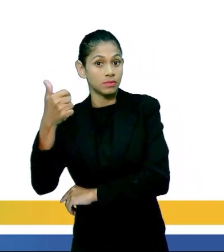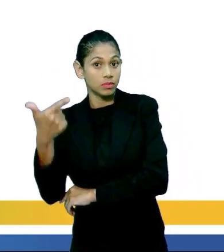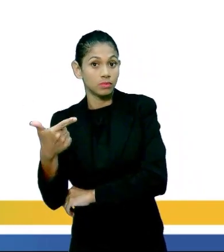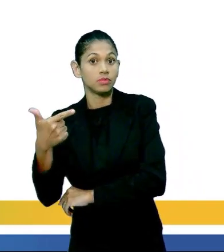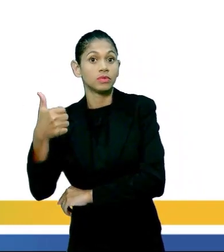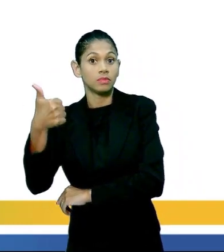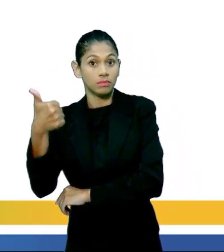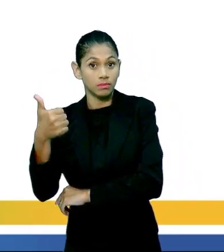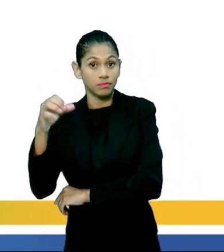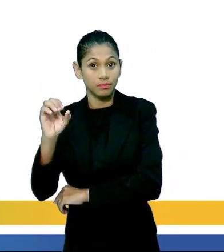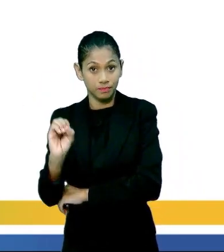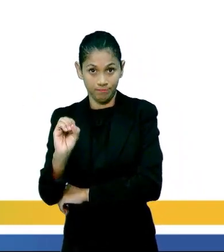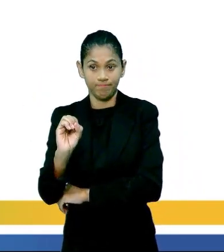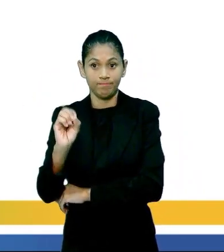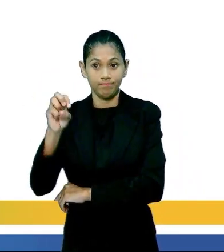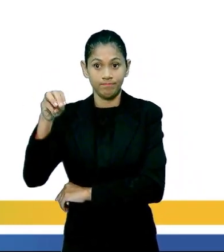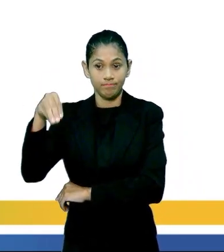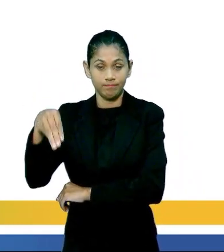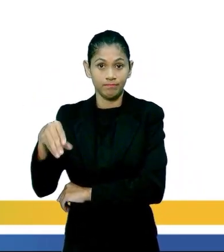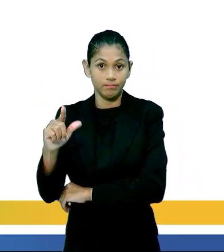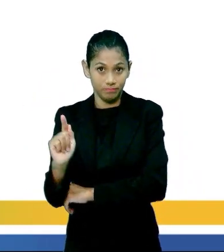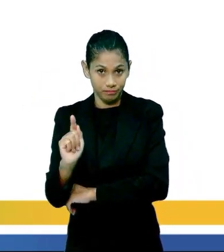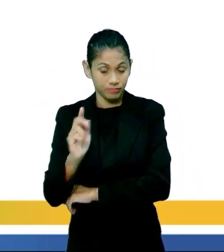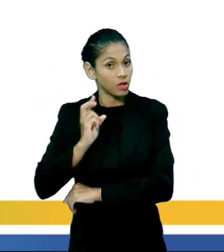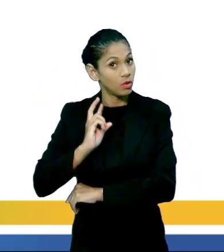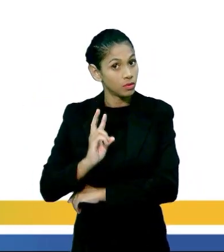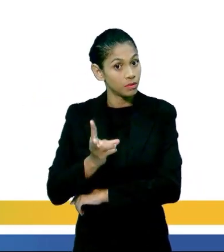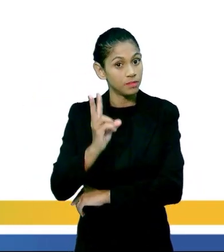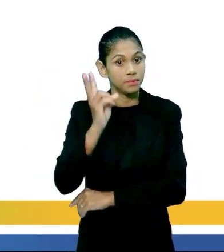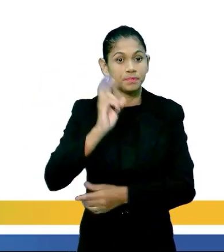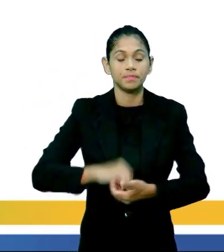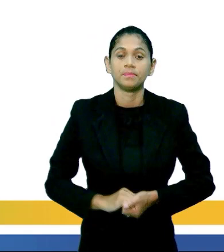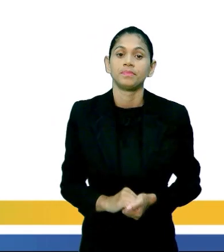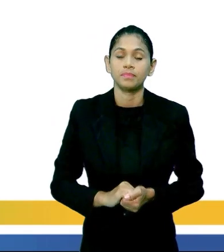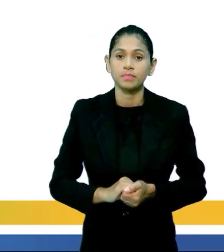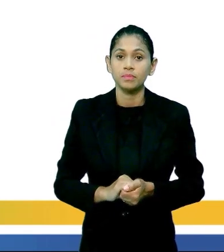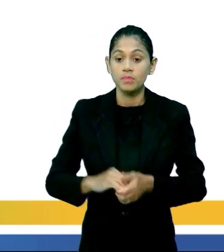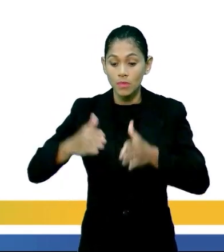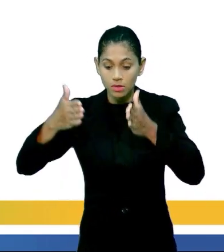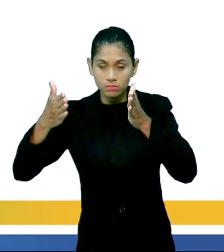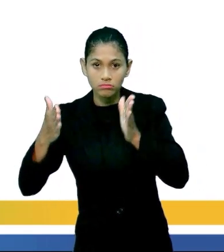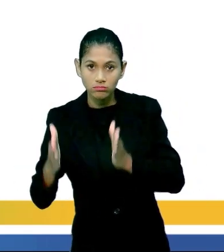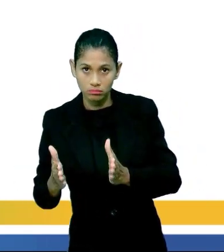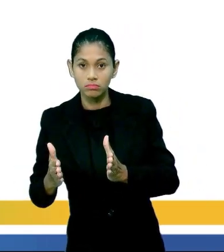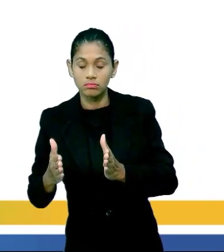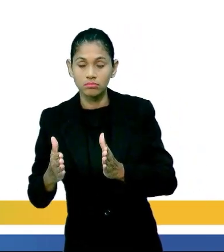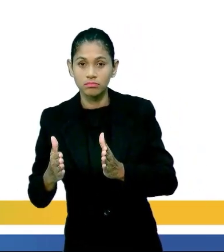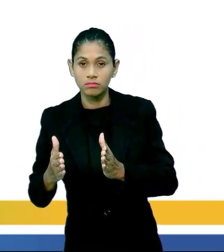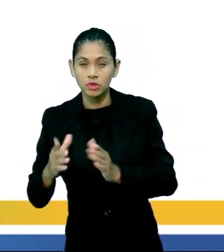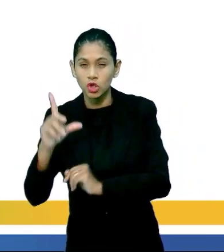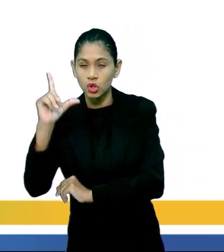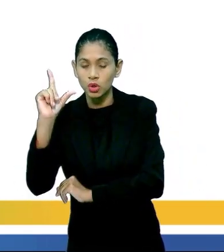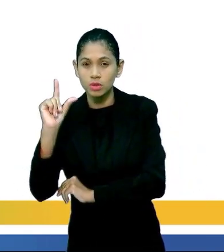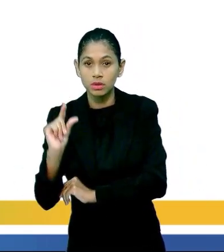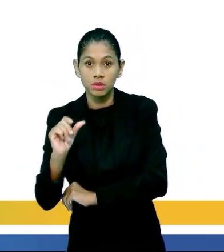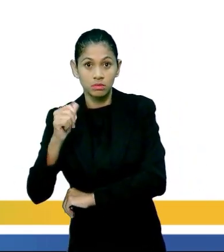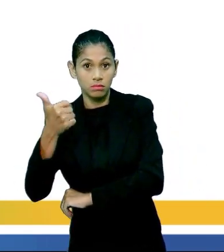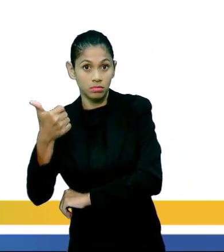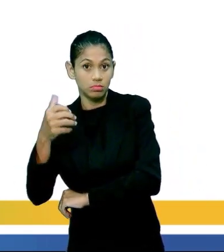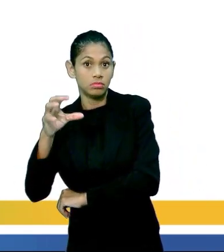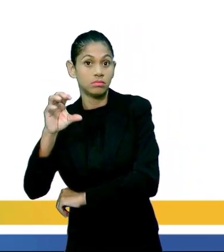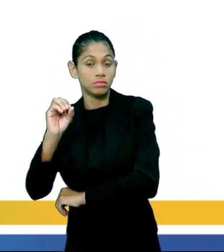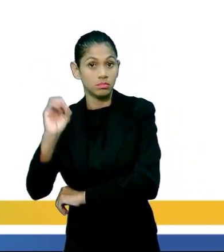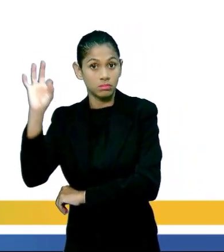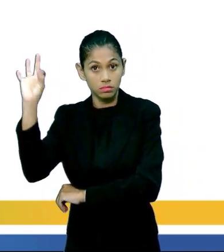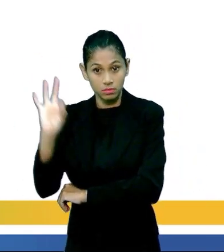a 210. Vamos continuar nossa questão. Na segunda etapa, houve redução de